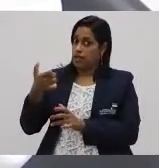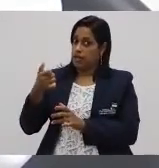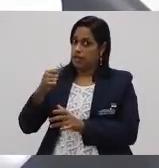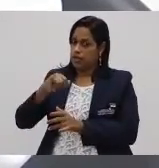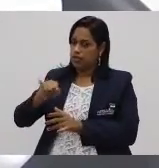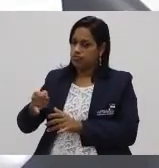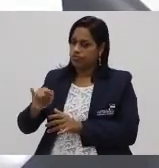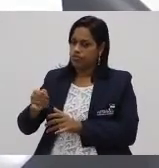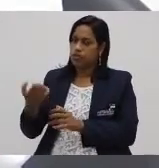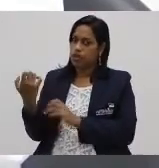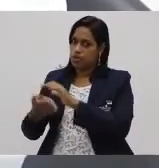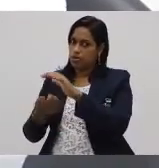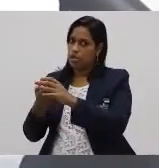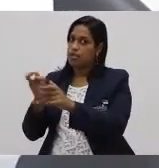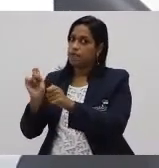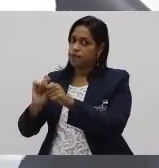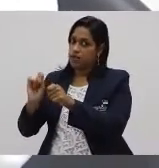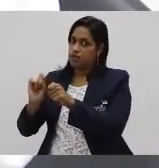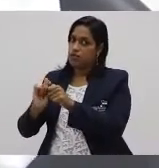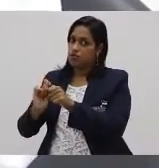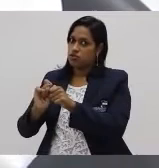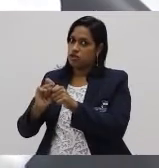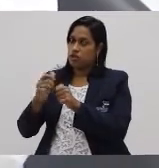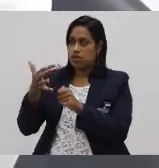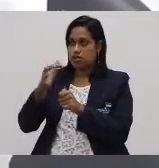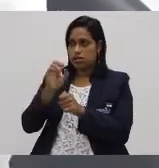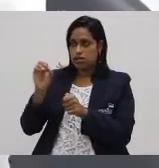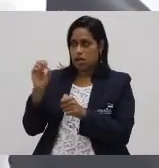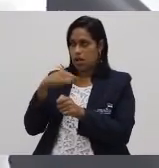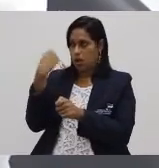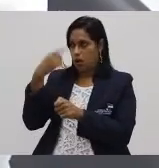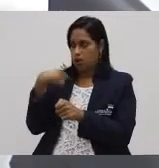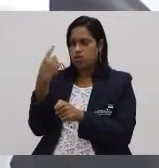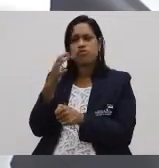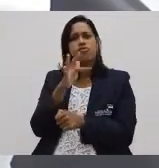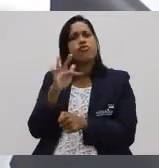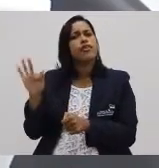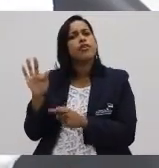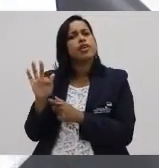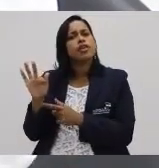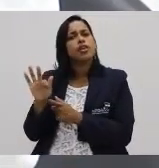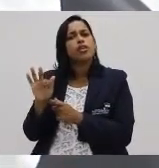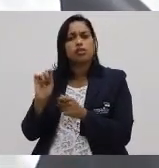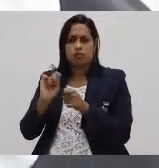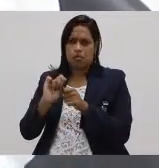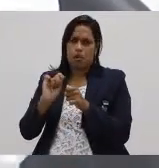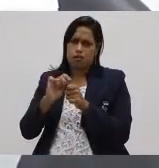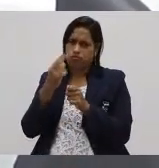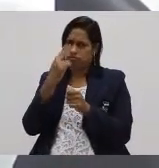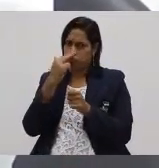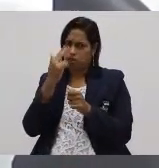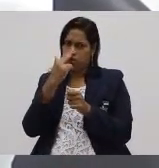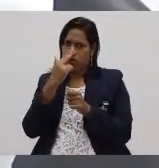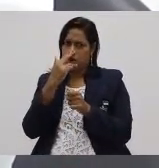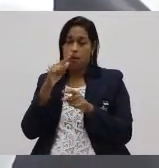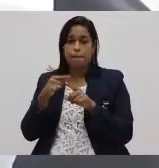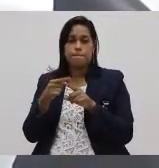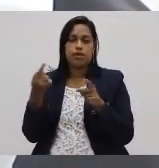canetas dividido por 100 horas homens. Eu tenho um resultado. E no mês de fevereiro eu levei a produzir as mesmas 1000 tampas,